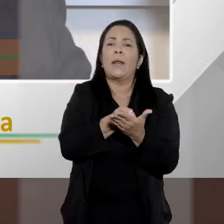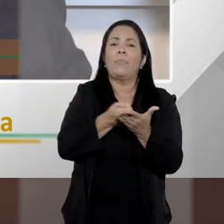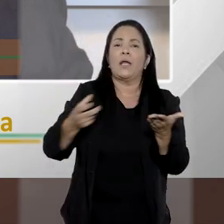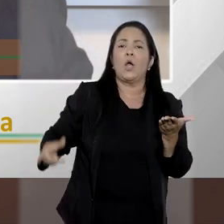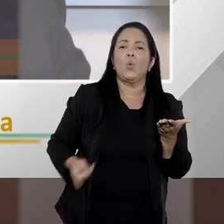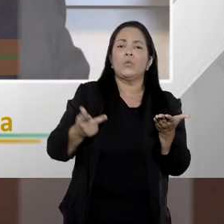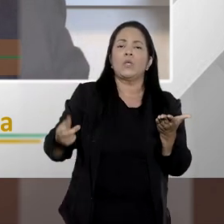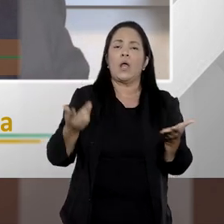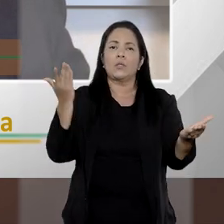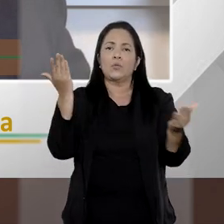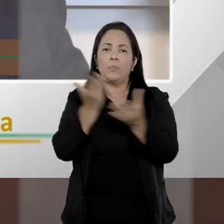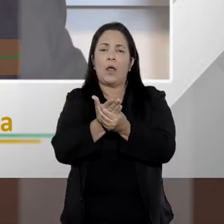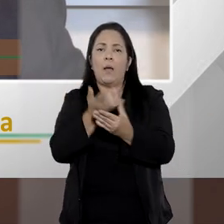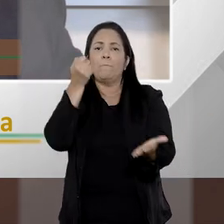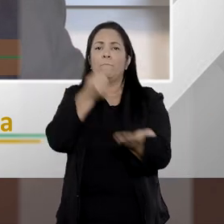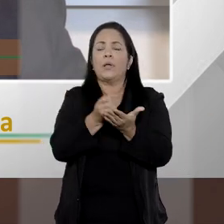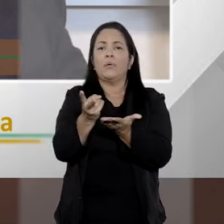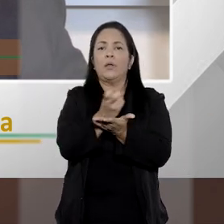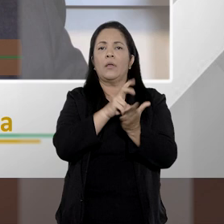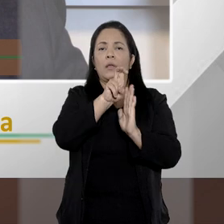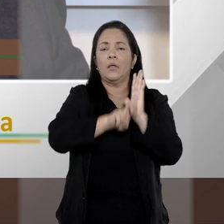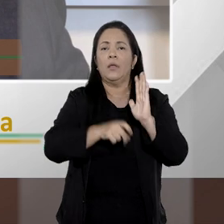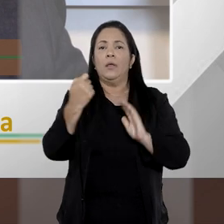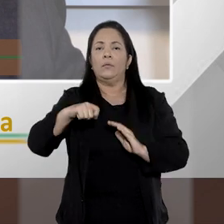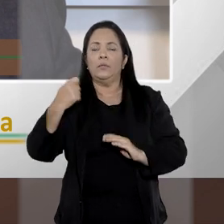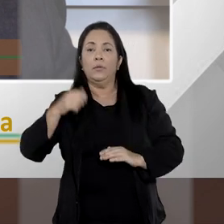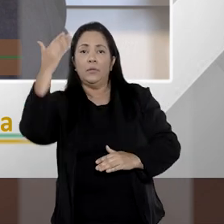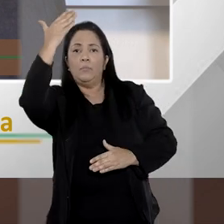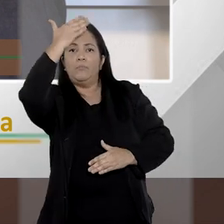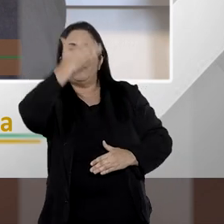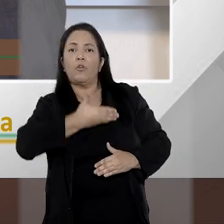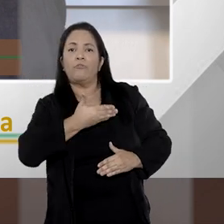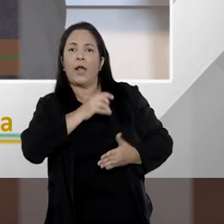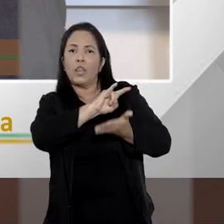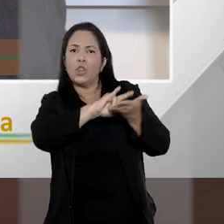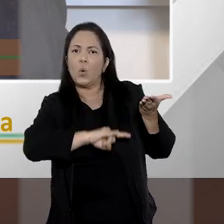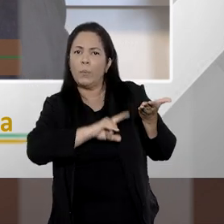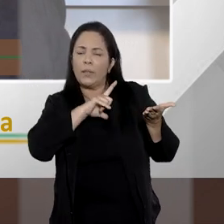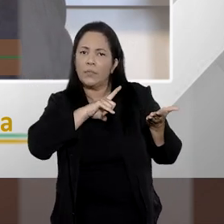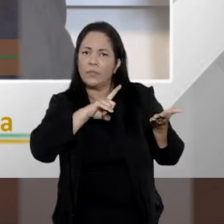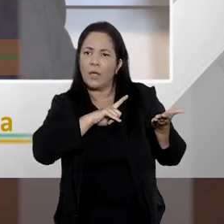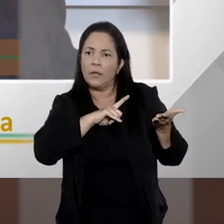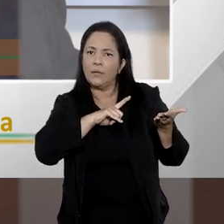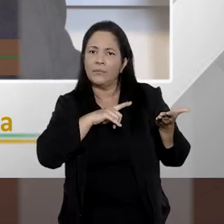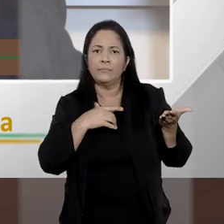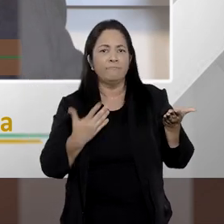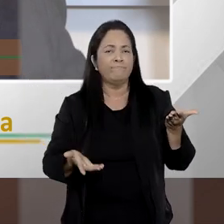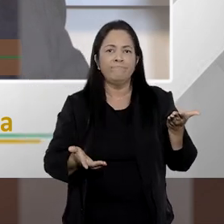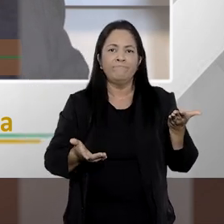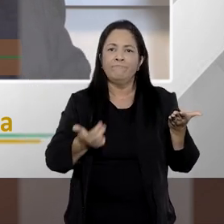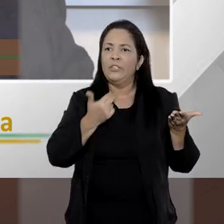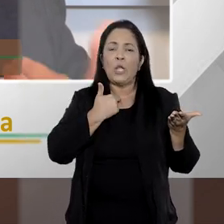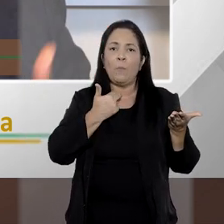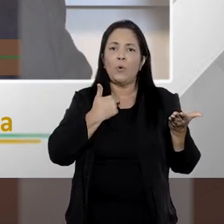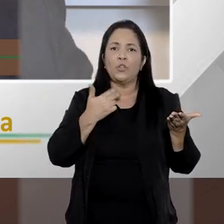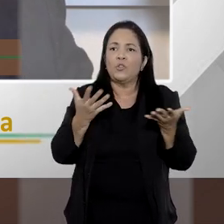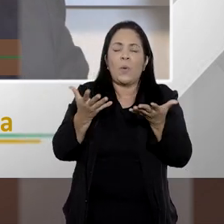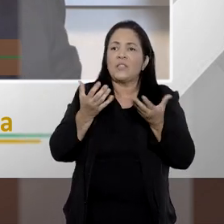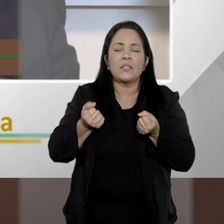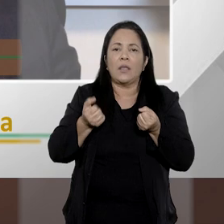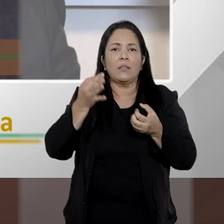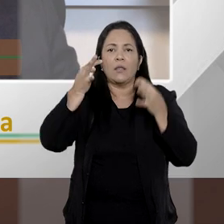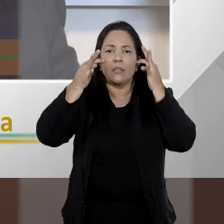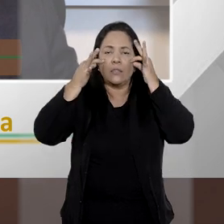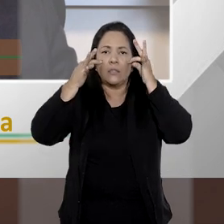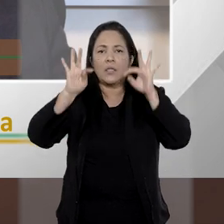efetivo pagamento do tributo, tinha que ser comprovado por documentação, que não bastava o depoimento de testemunhas da família, do